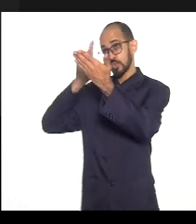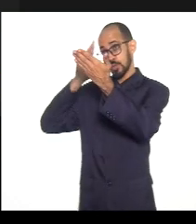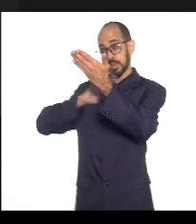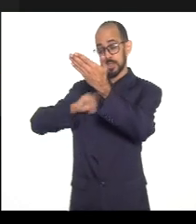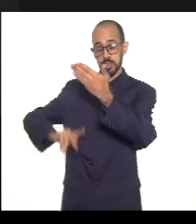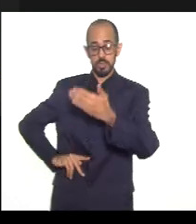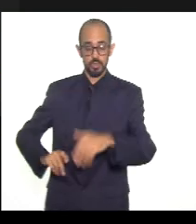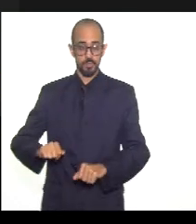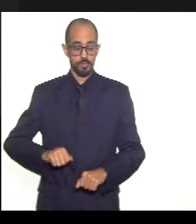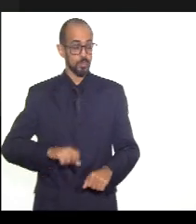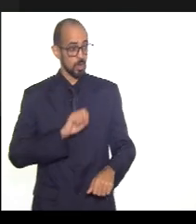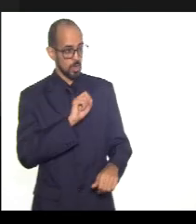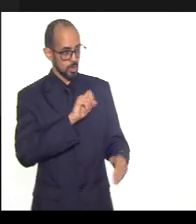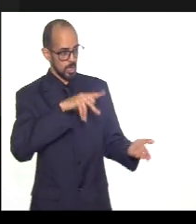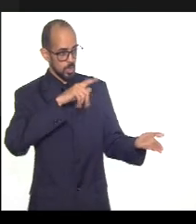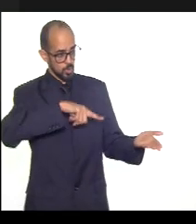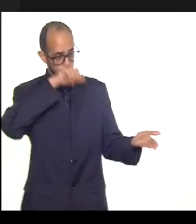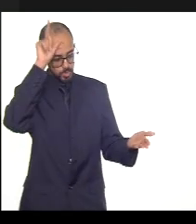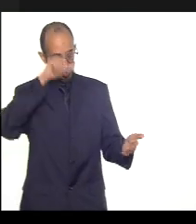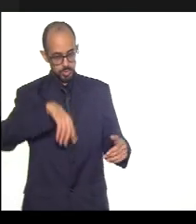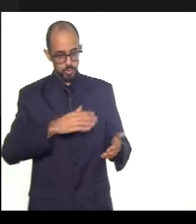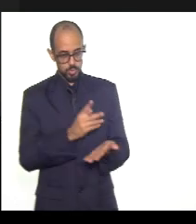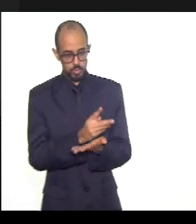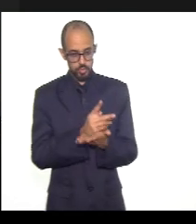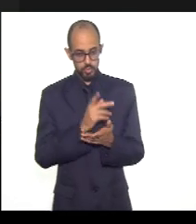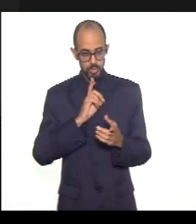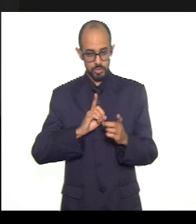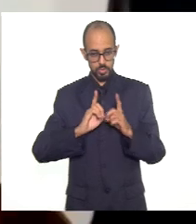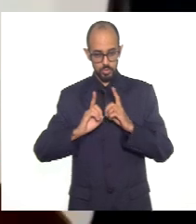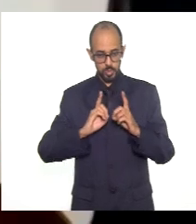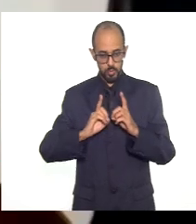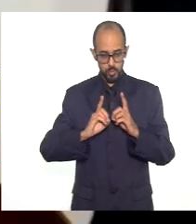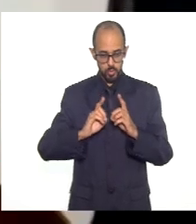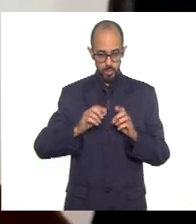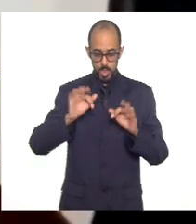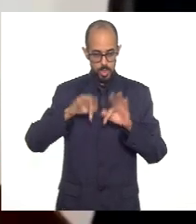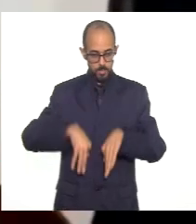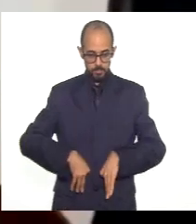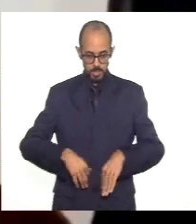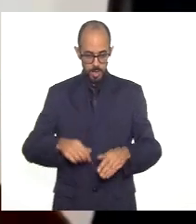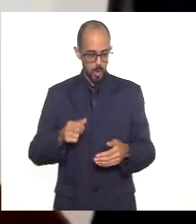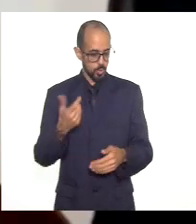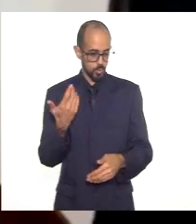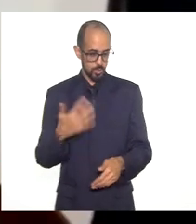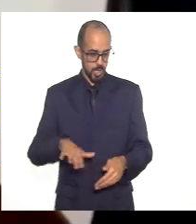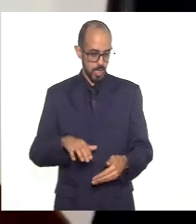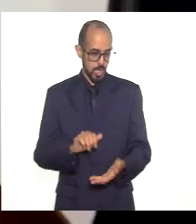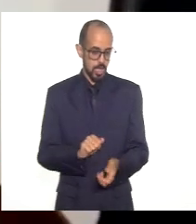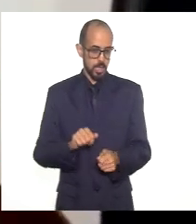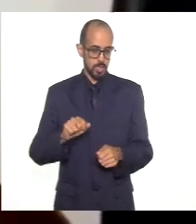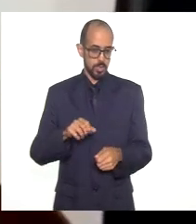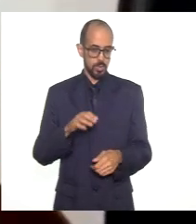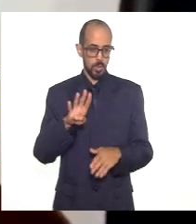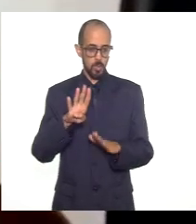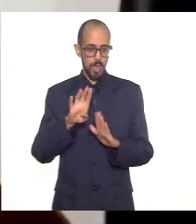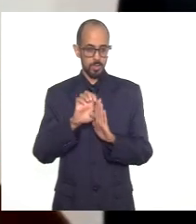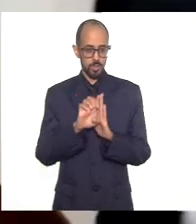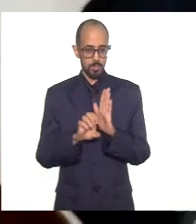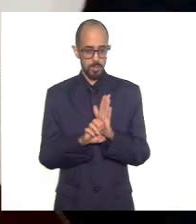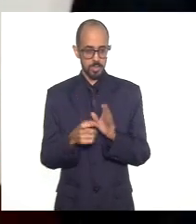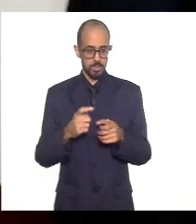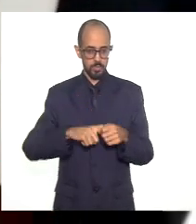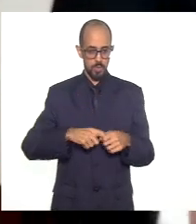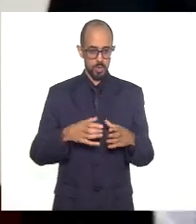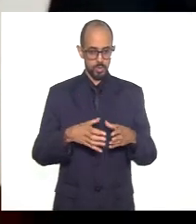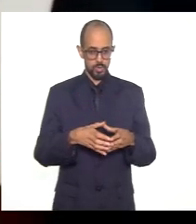Ok, Luiz. Continua em discussão. Não havendo quem queira discutir, encerrada a discussão, o presidente de proposta recebeu quatro emendas e retorna